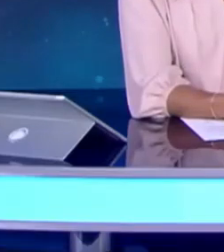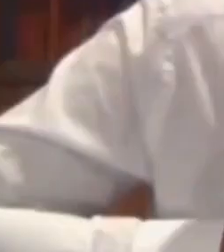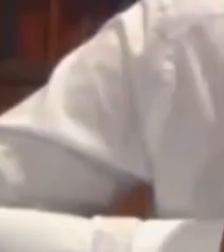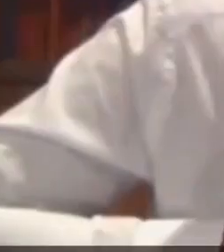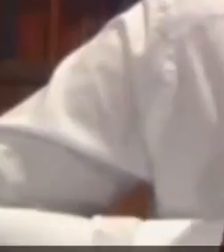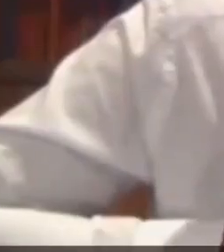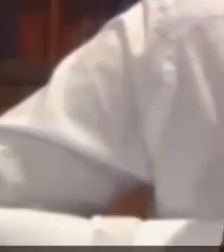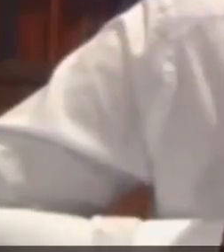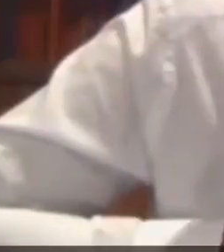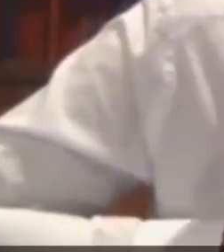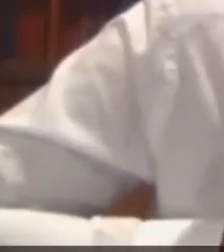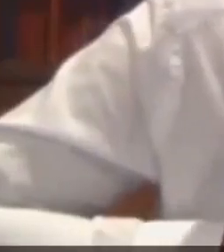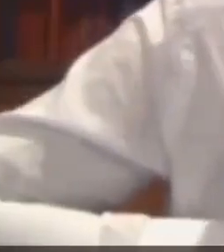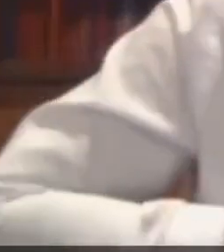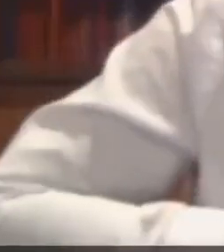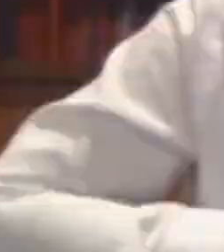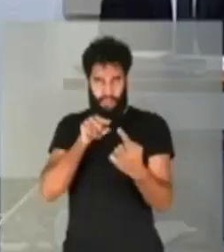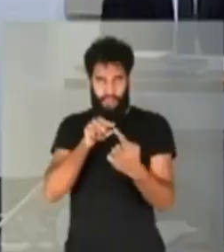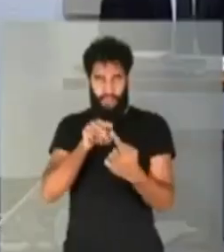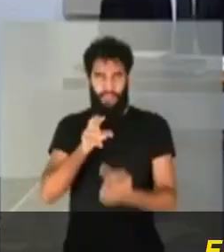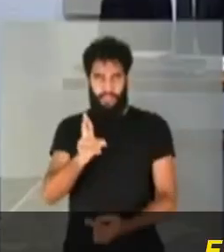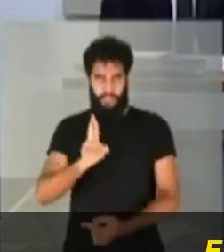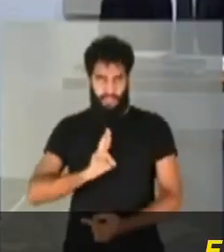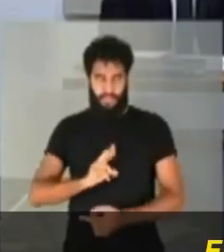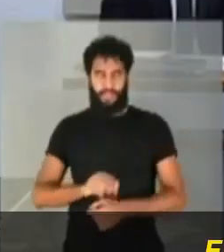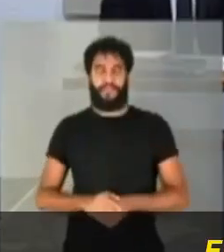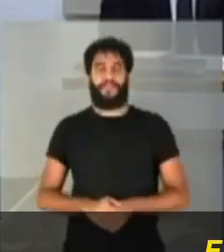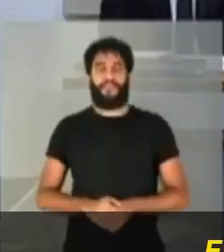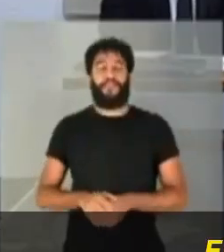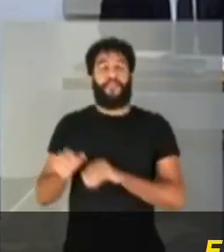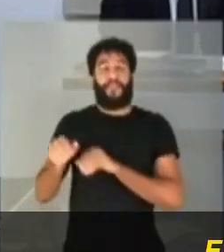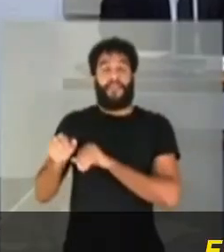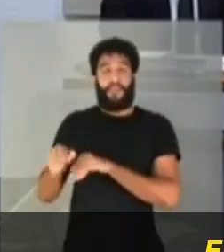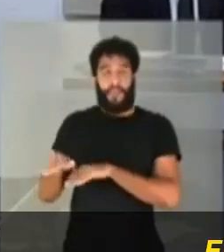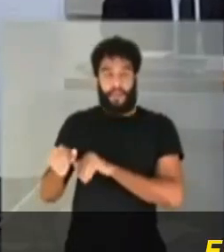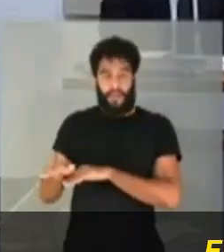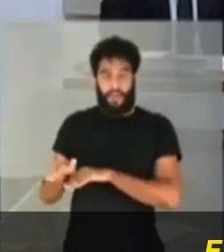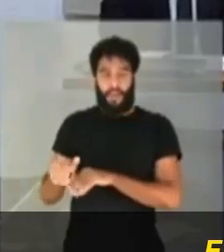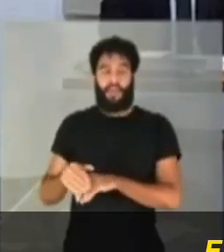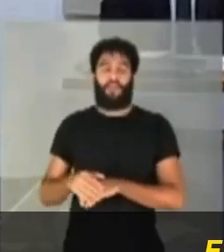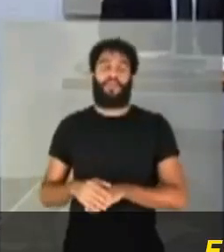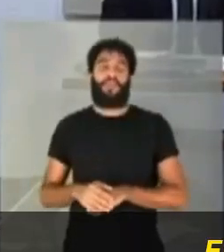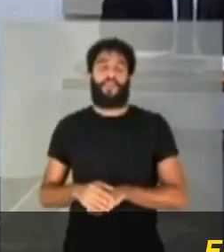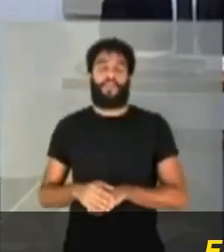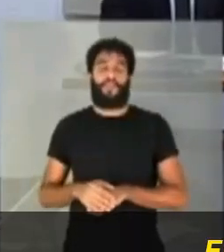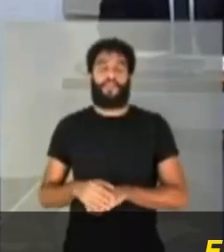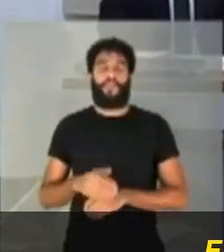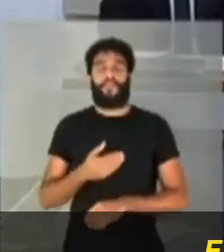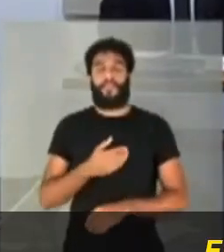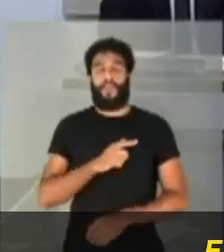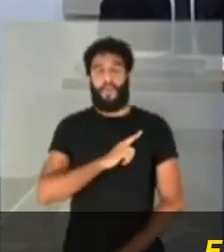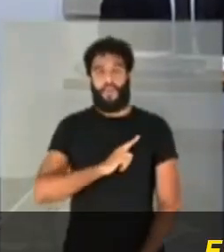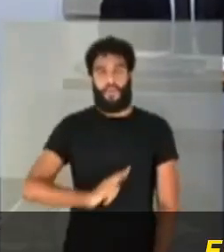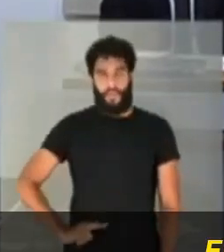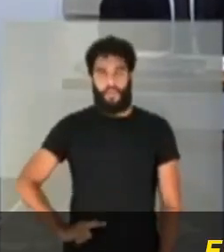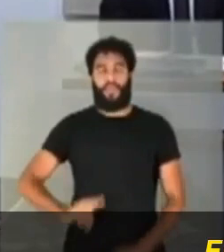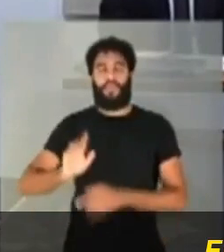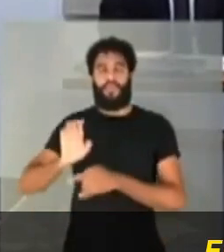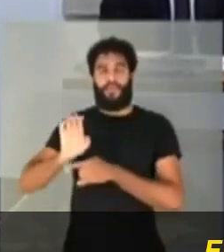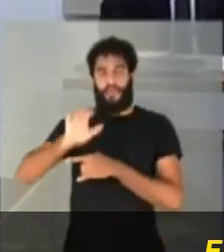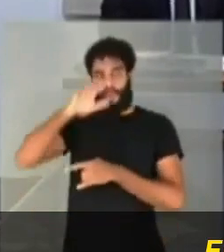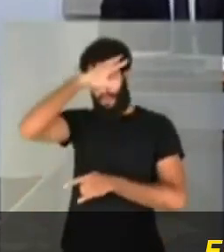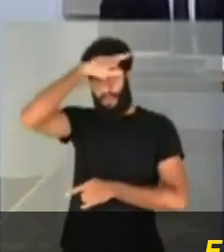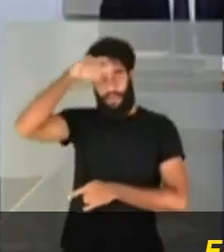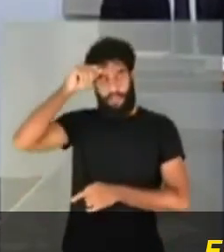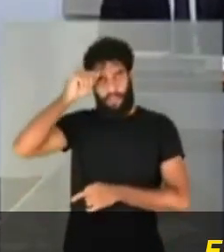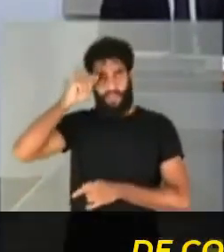Covid-19. Ninguém podia esperar aquilo. Em setembro foi quando o governo do estado do Amazonas